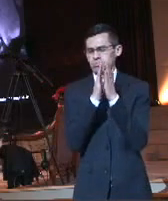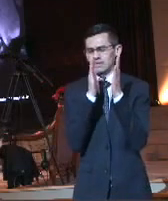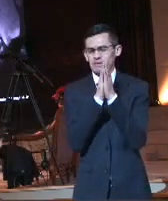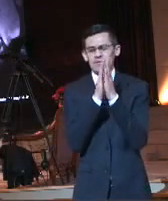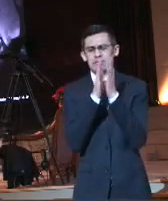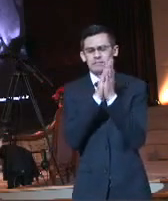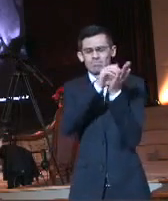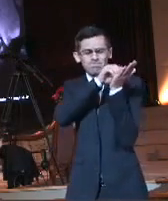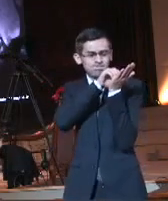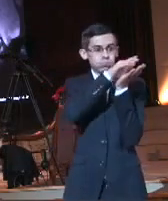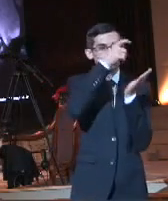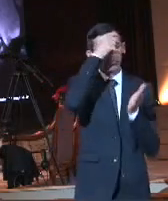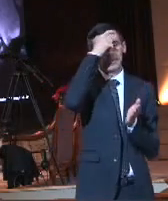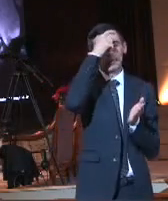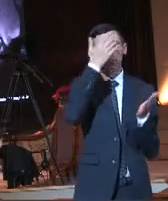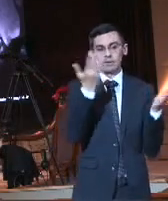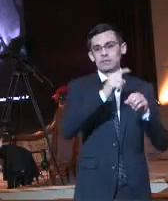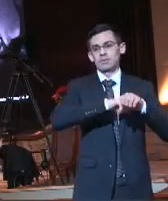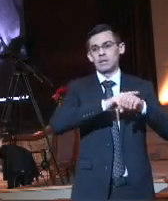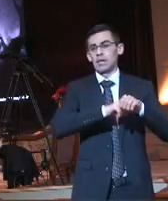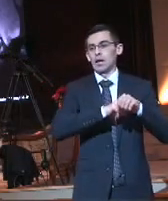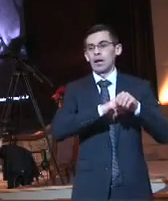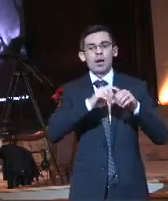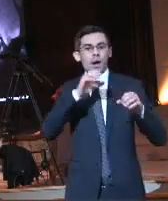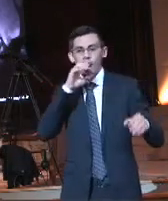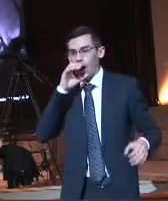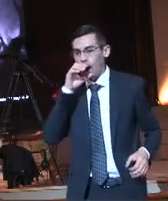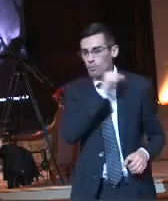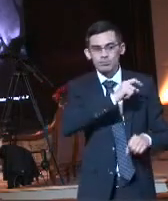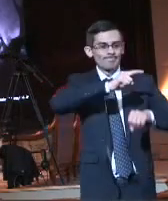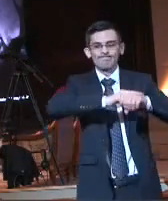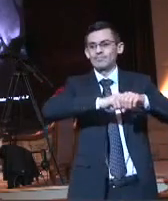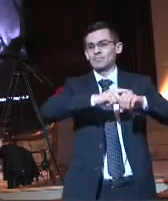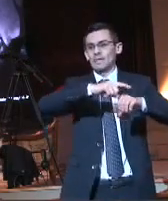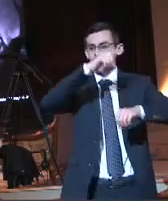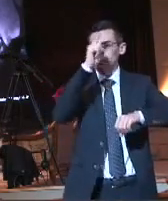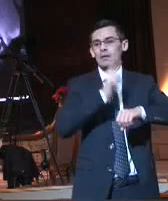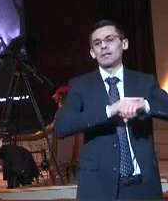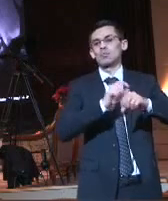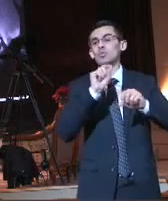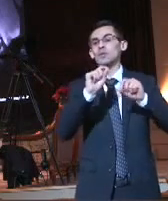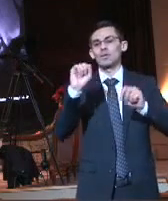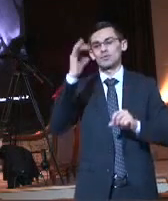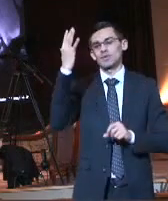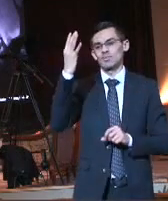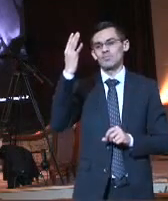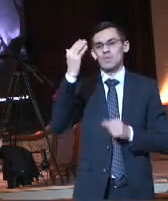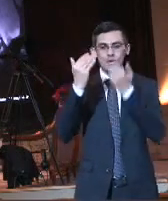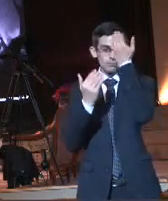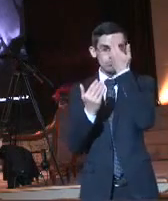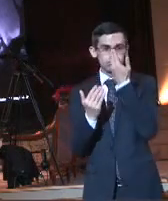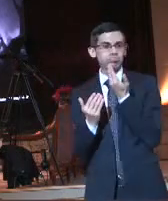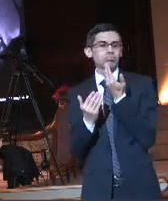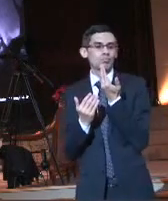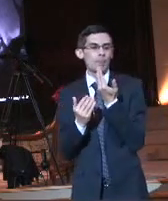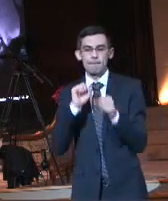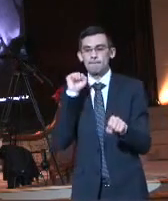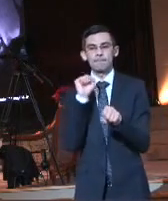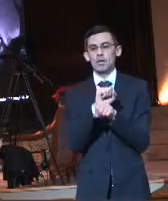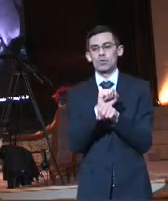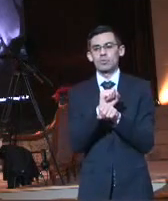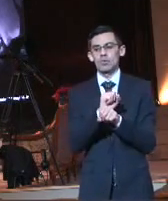Satanás no seu ataque. E imediatamente aquela paralisia de um lado